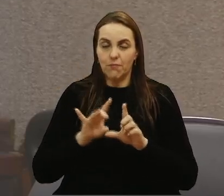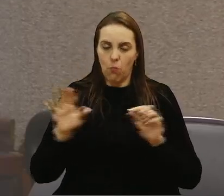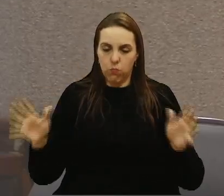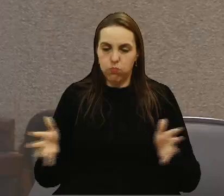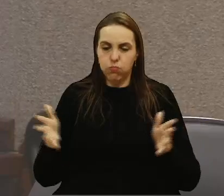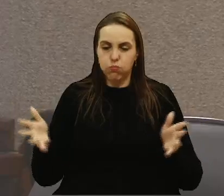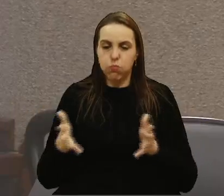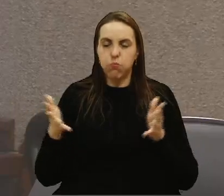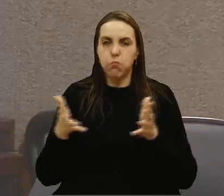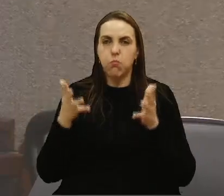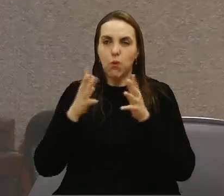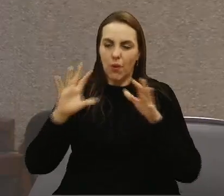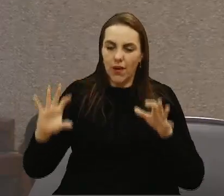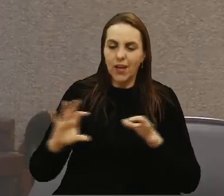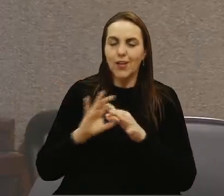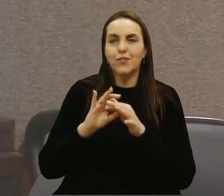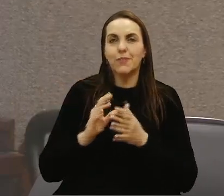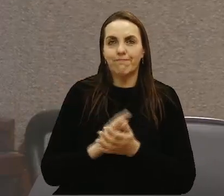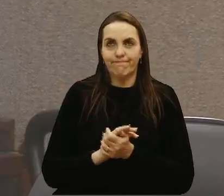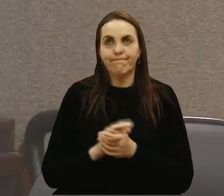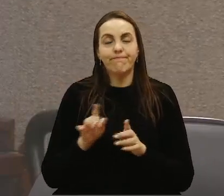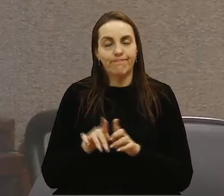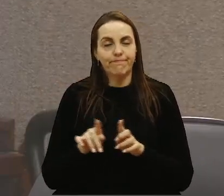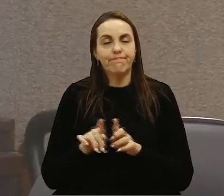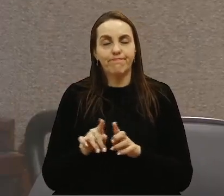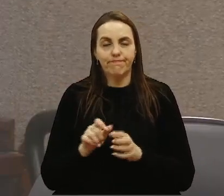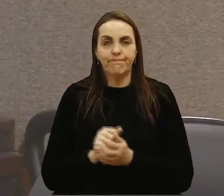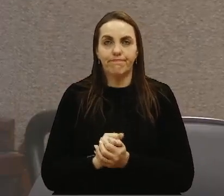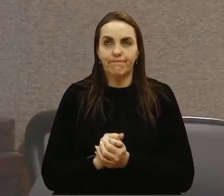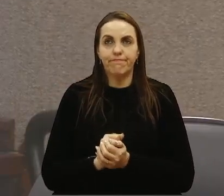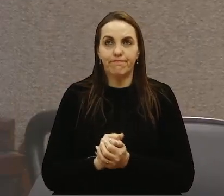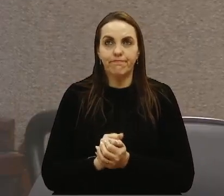o engajamento, inclusive também em grandes